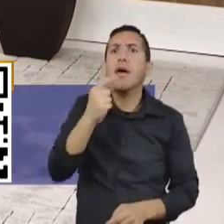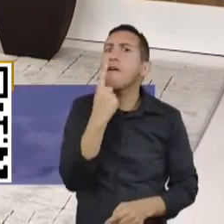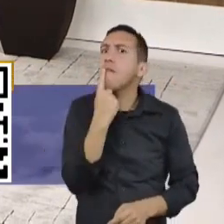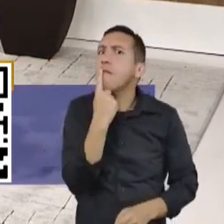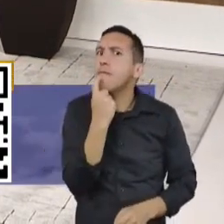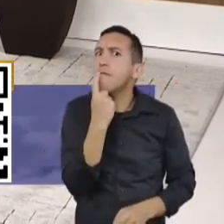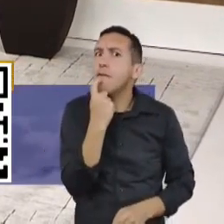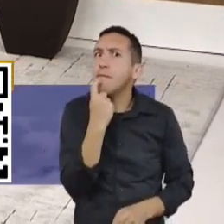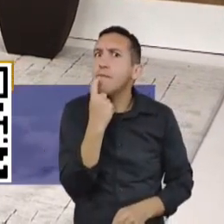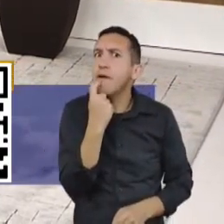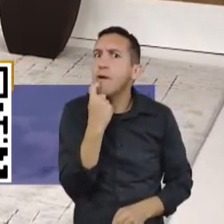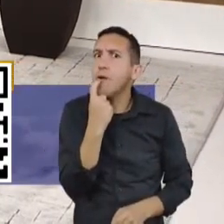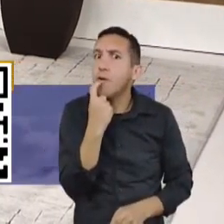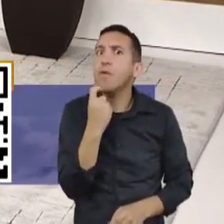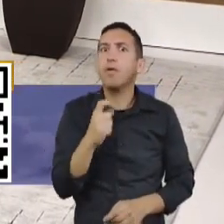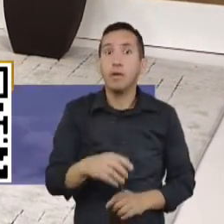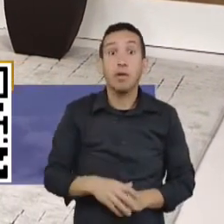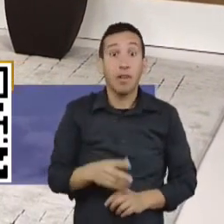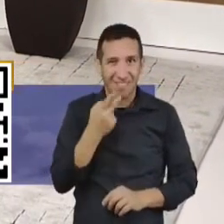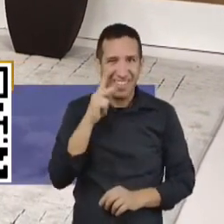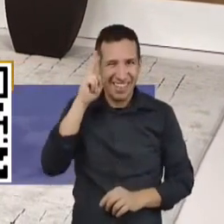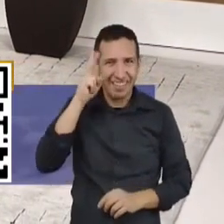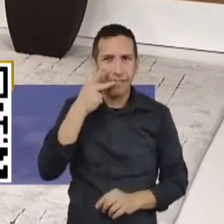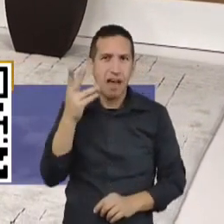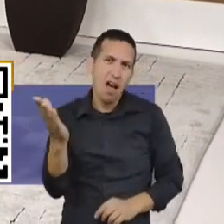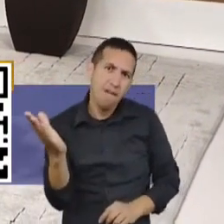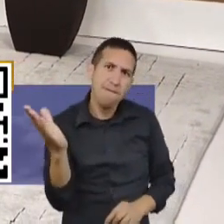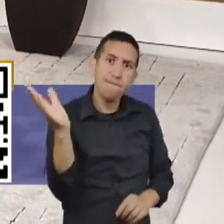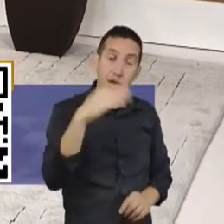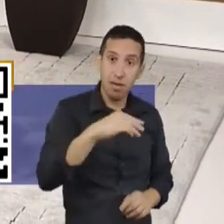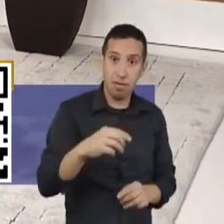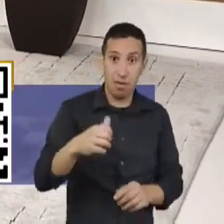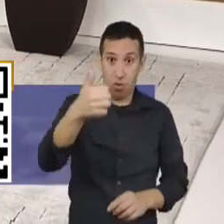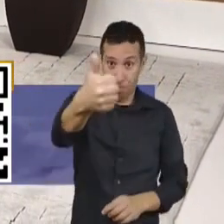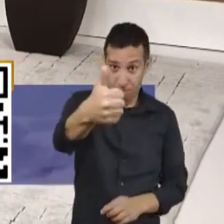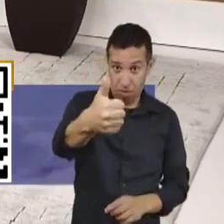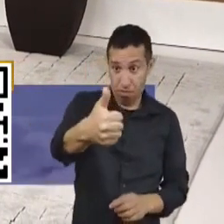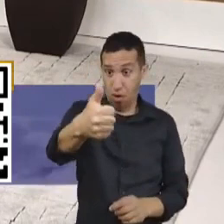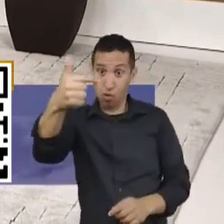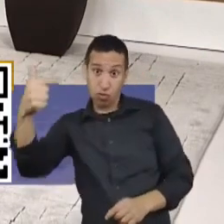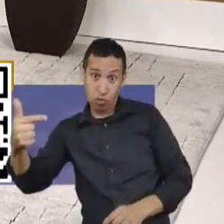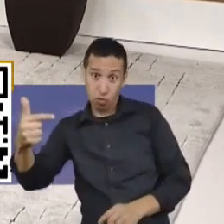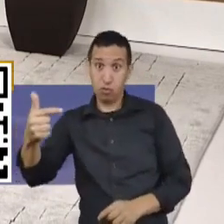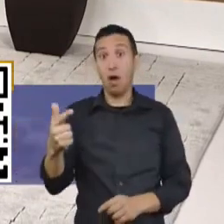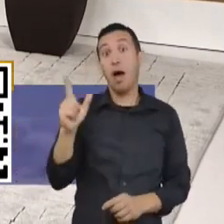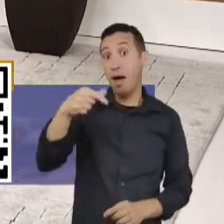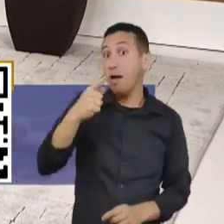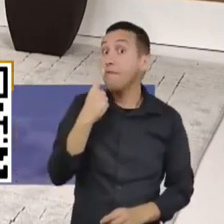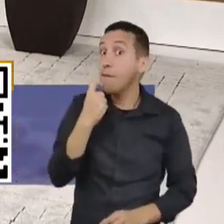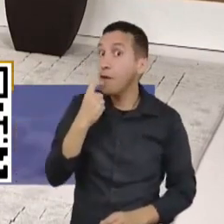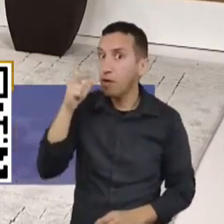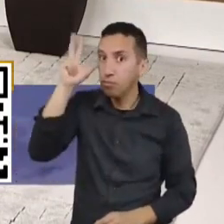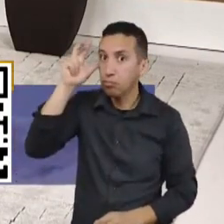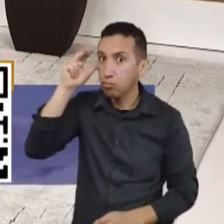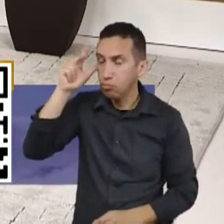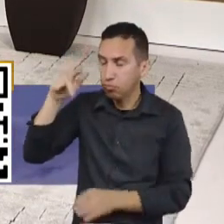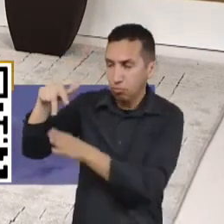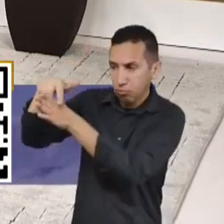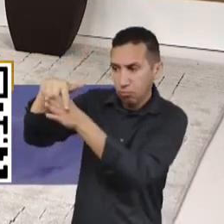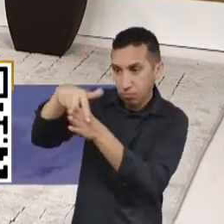segundo selo ouvi o segundo ser vivente dizendo vem e saiu outro cavalo nesse caso vermelho e tal e aí vai então